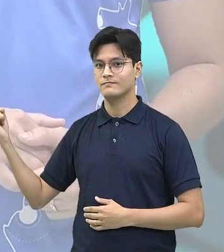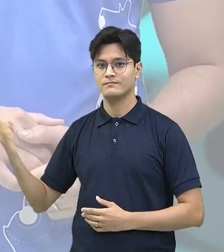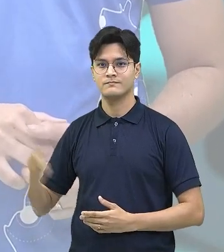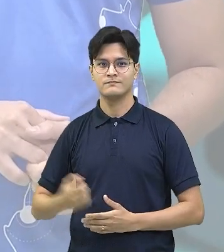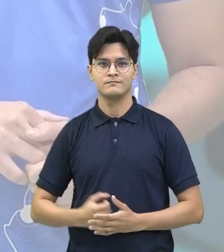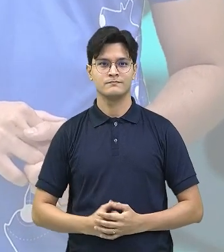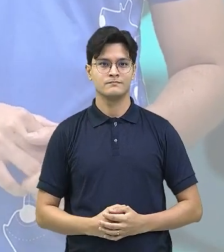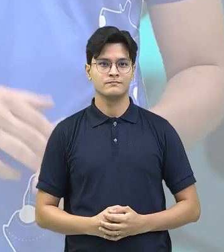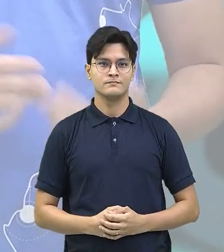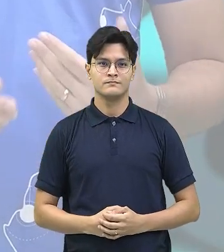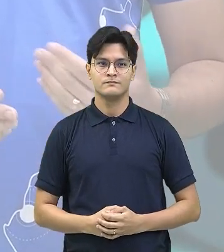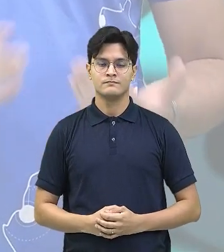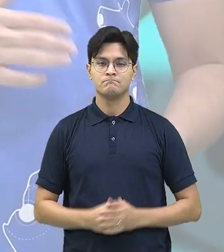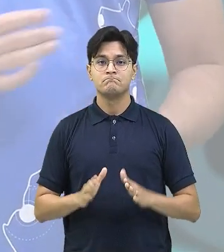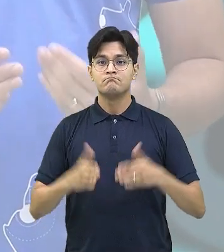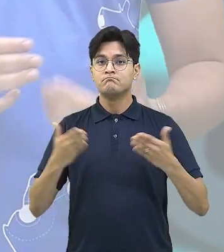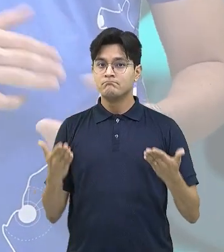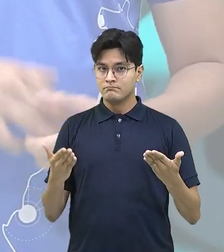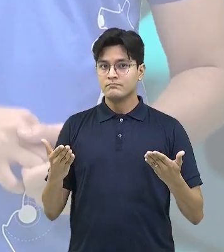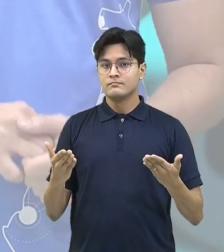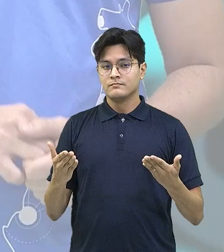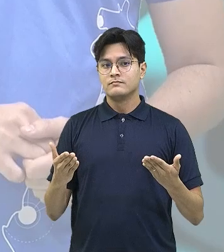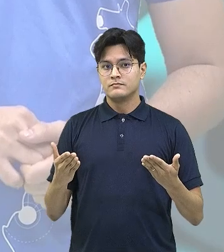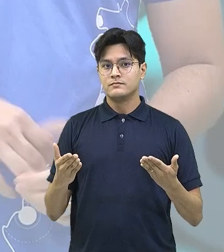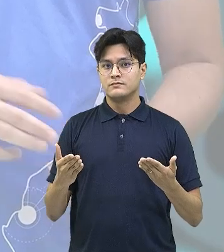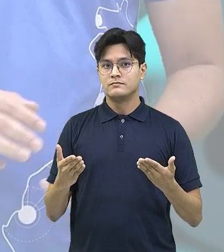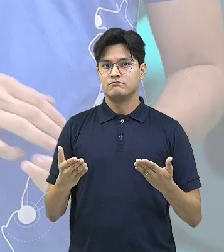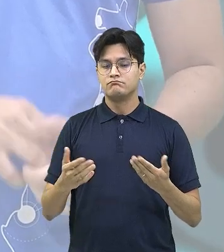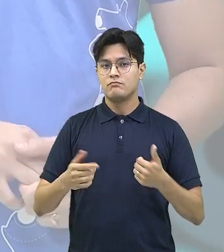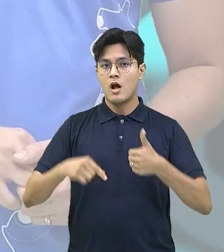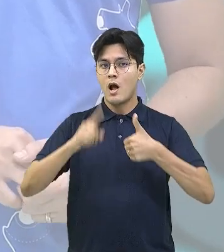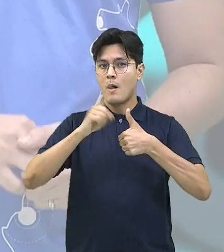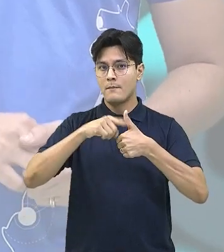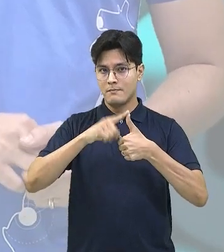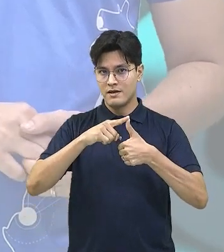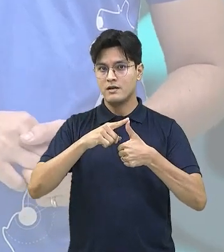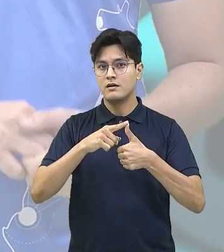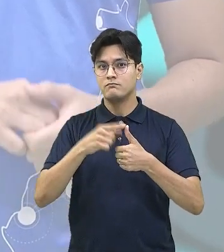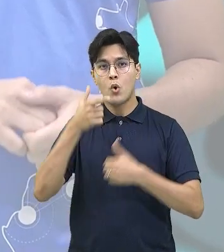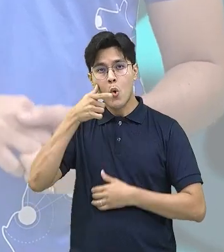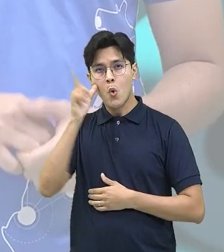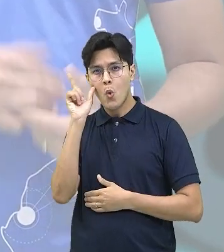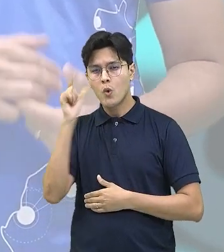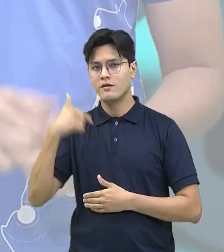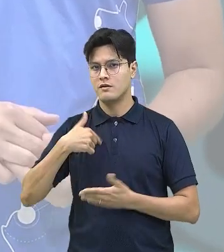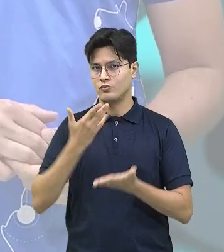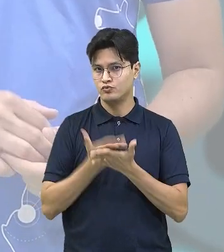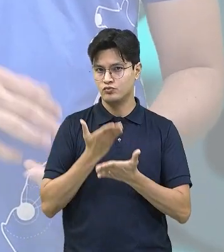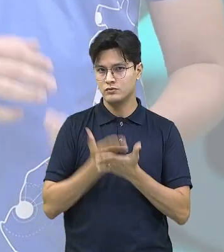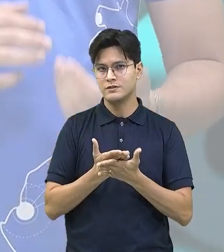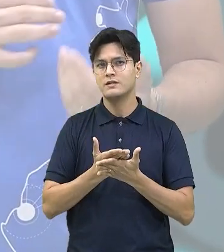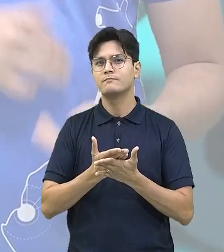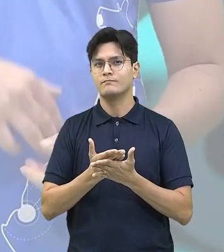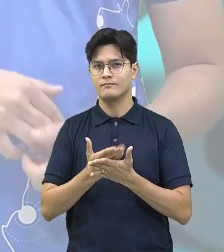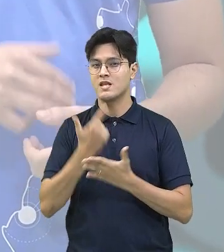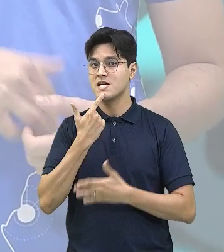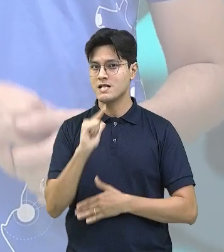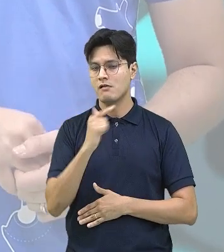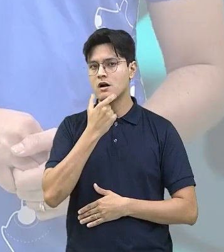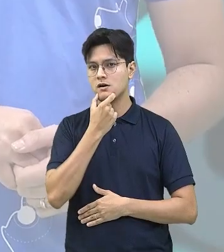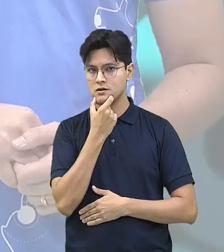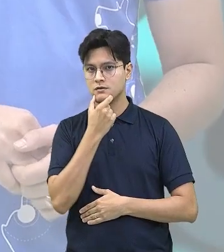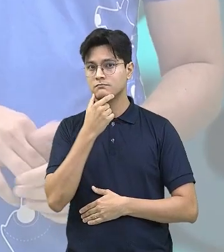night. Então, a primeira, eu estudei inglês ontem. A segunda, ela não assistiu TV na